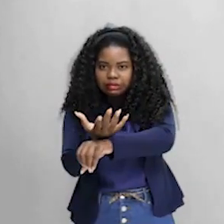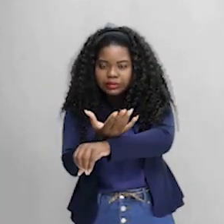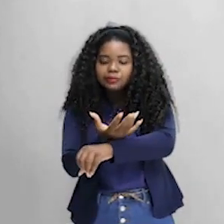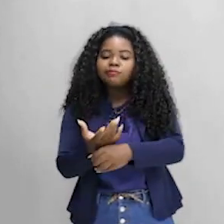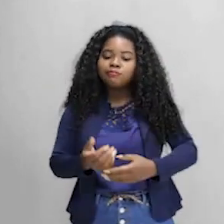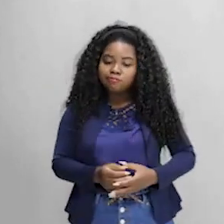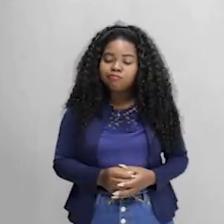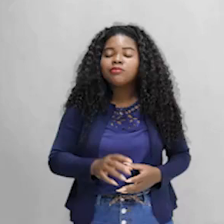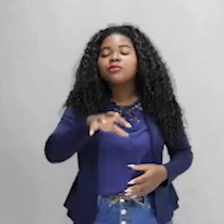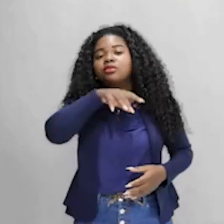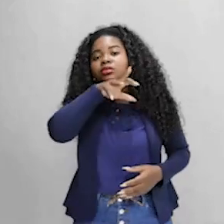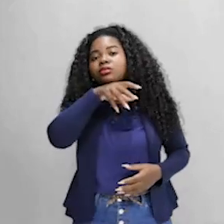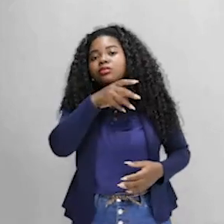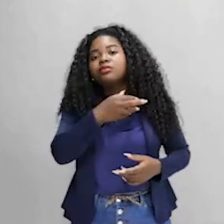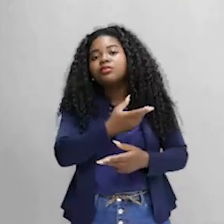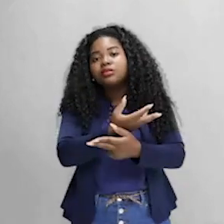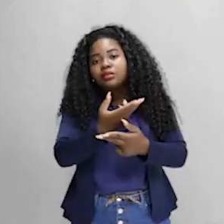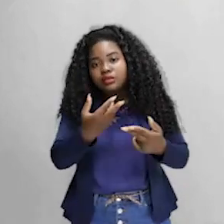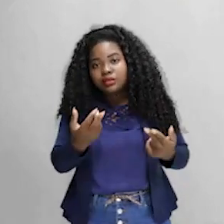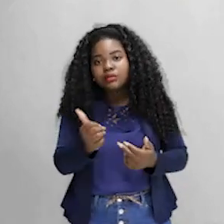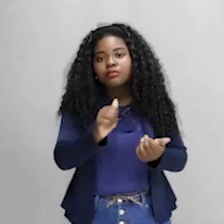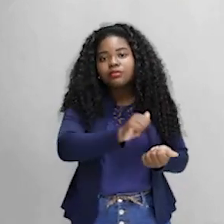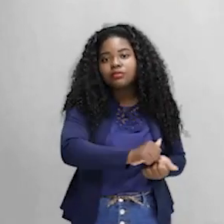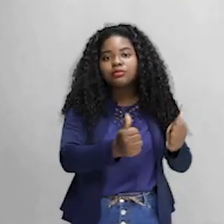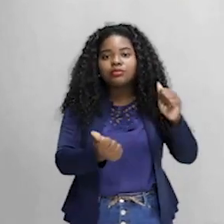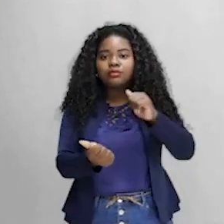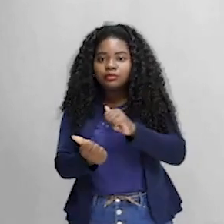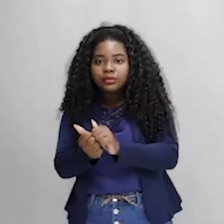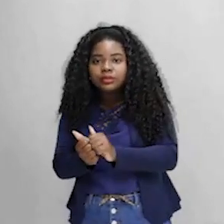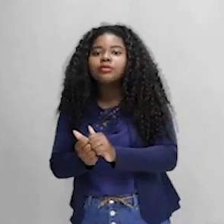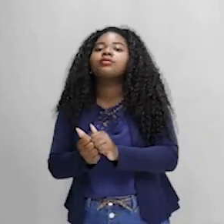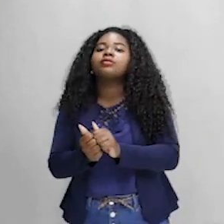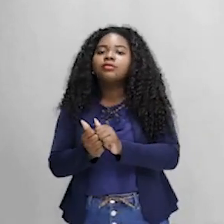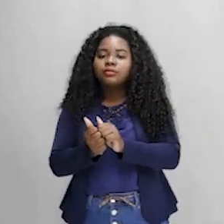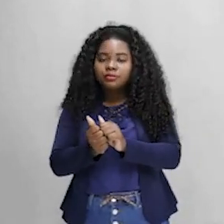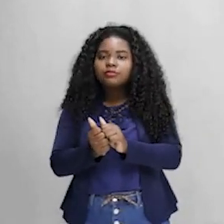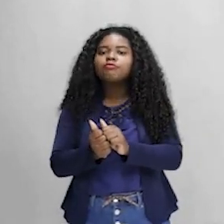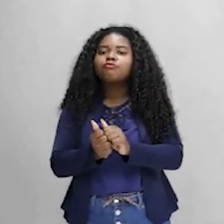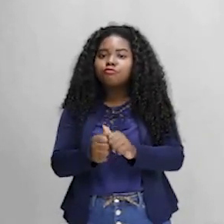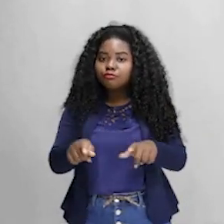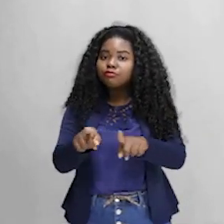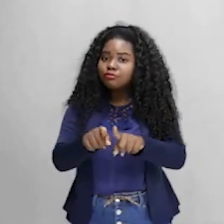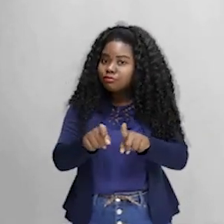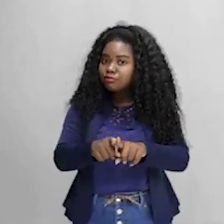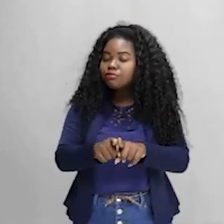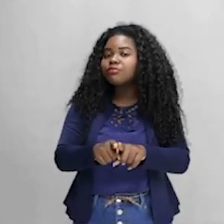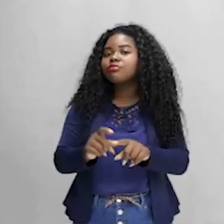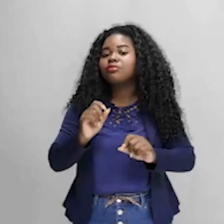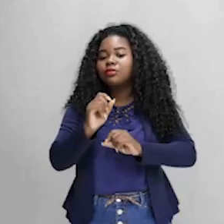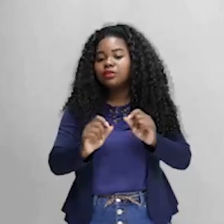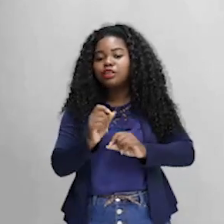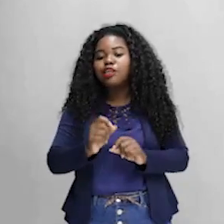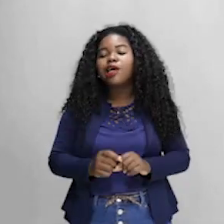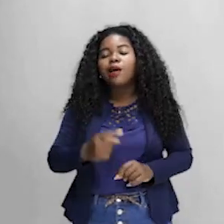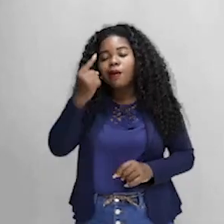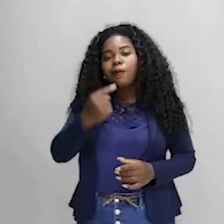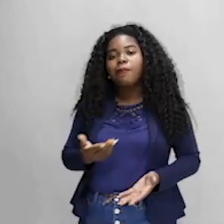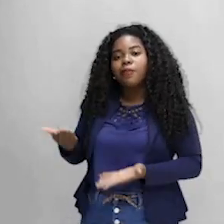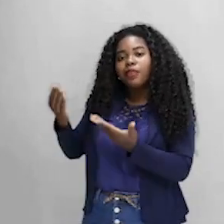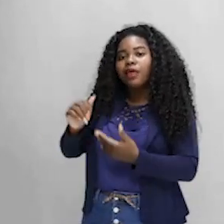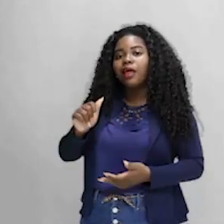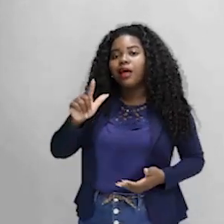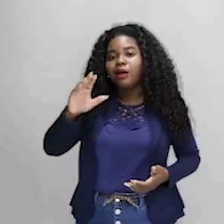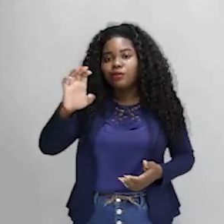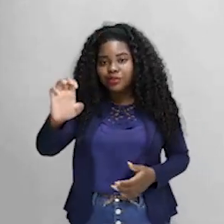também vão ser adaptados a isso, ou seja, são animais adaptados ao extremo frio, galera, tá certo? Como vocês podem aqui, podem ver aí o